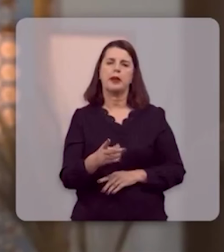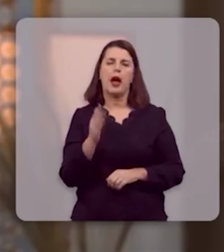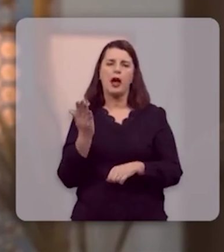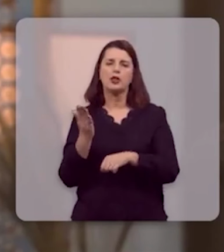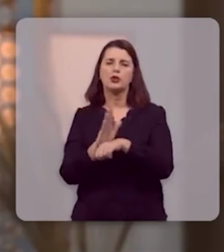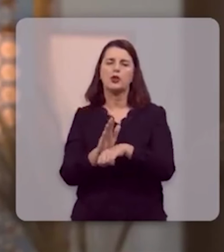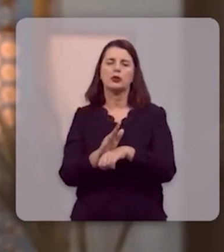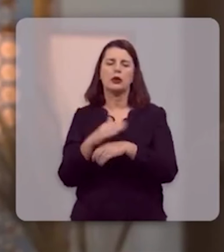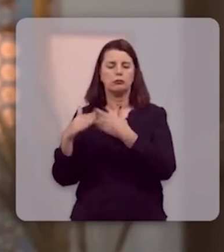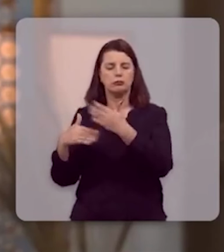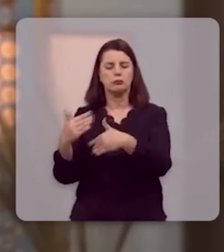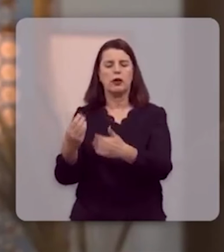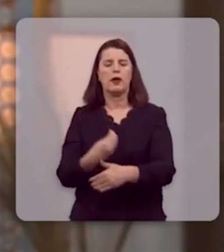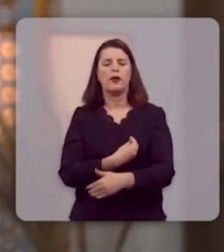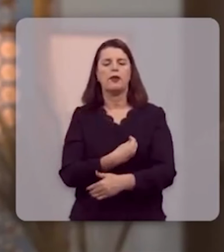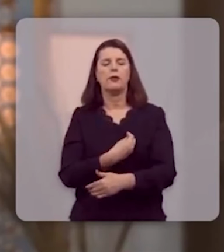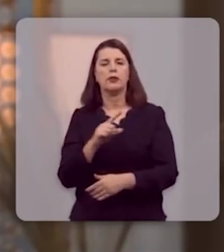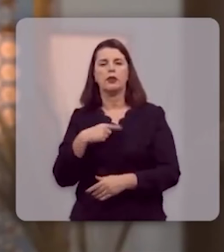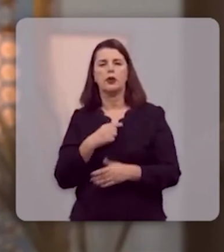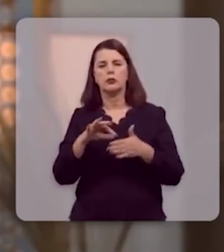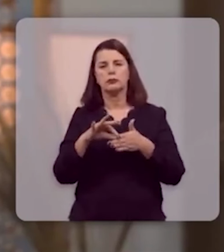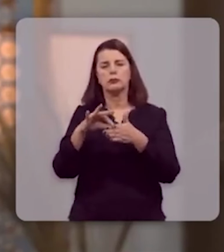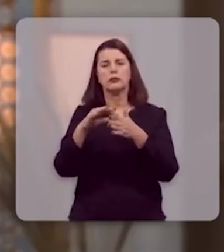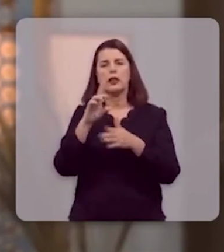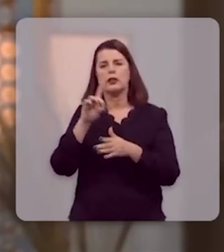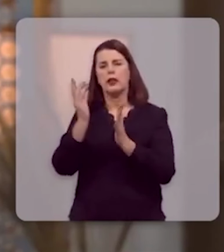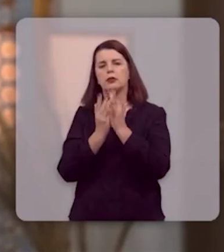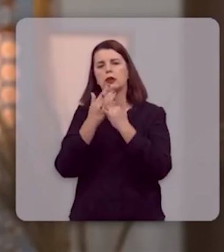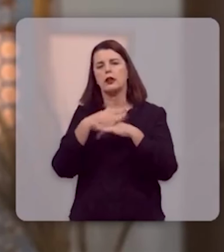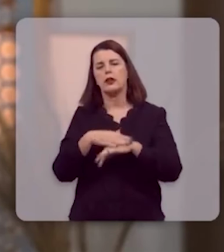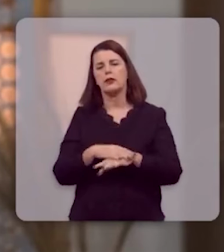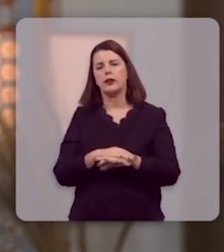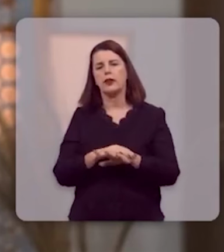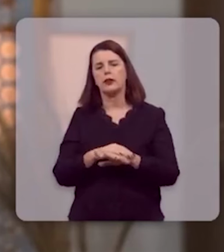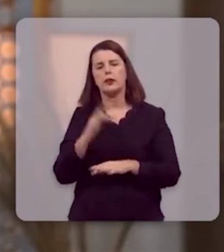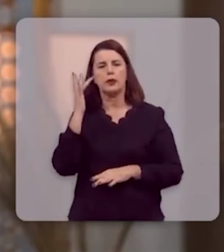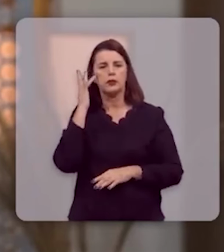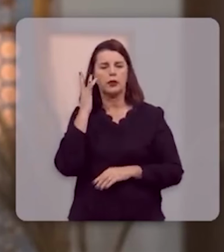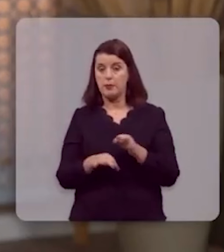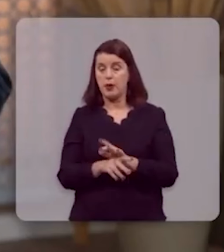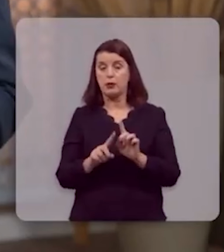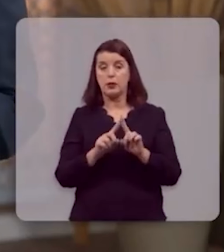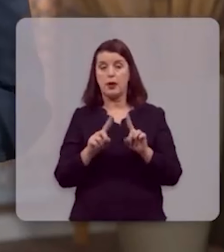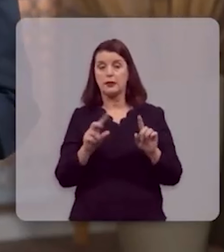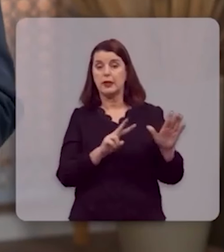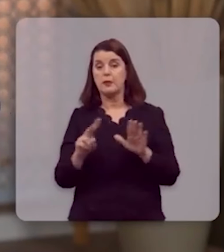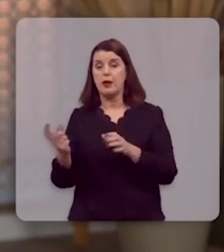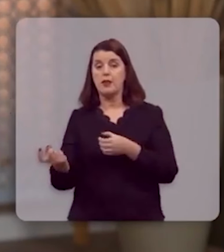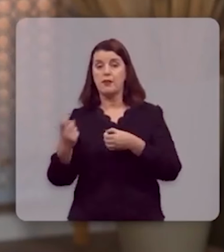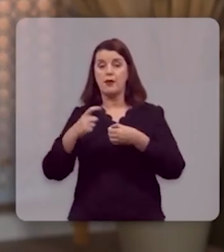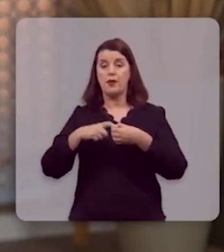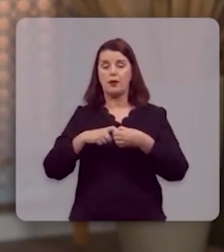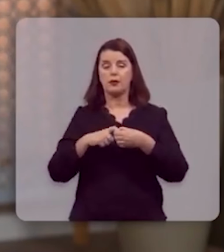e vai te ajudar na jornada que nós temos, onde somos conduzidos por Deus no caminho da maturidade. Mas semana que